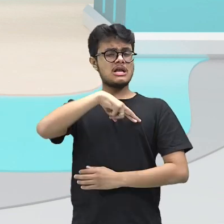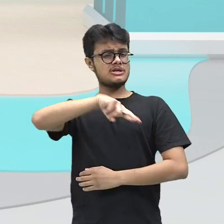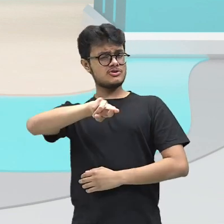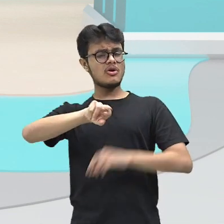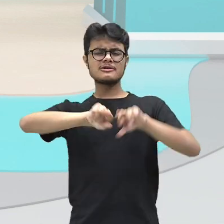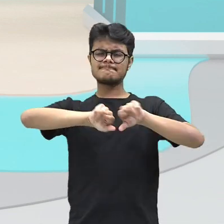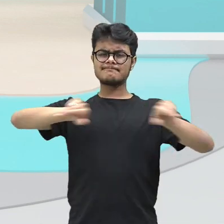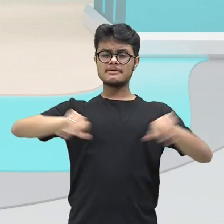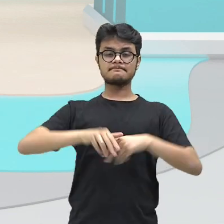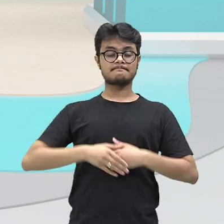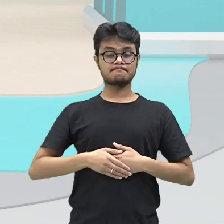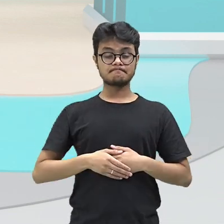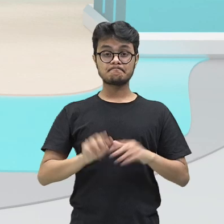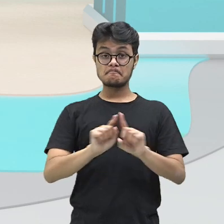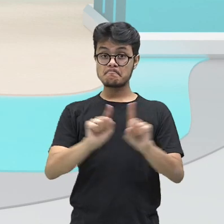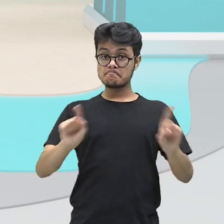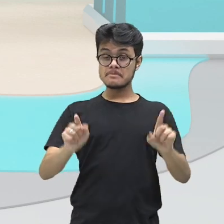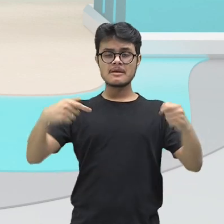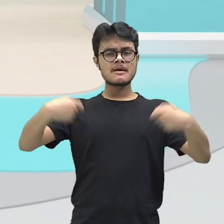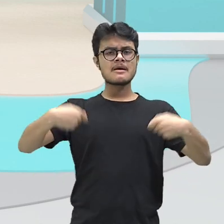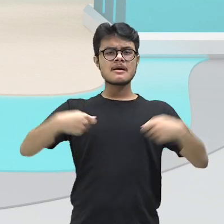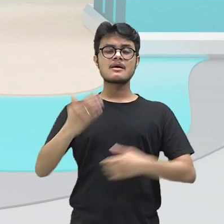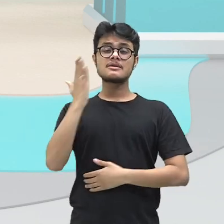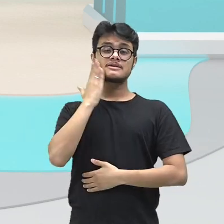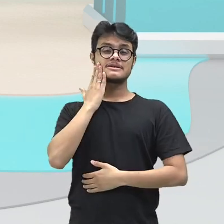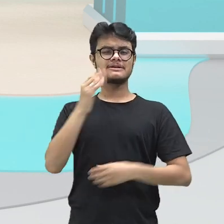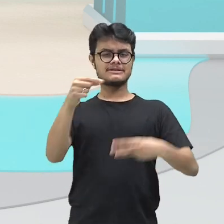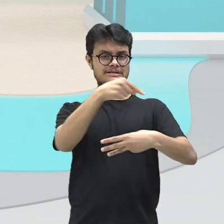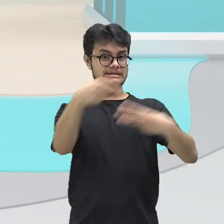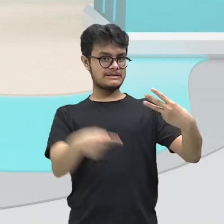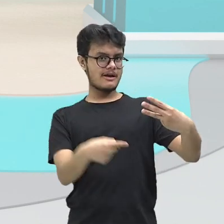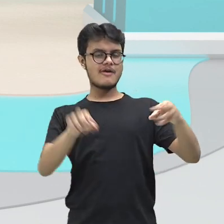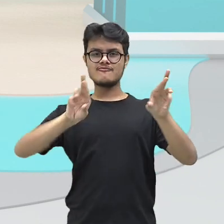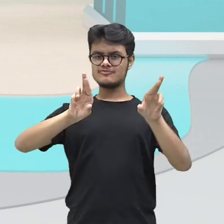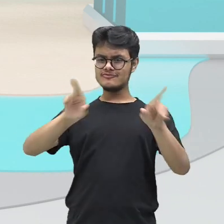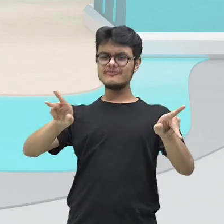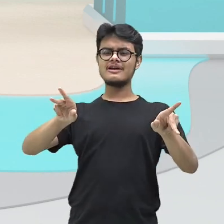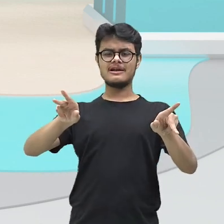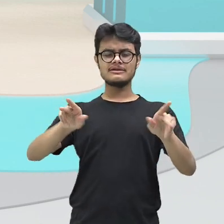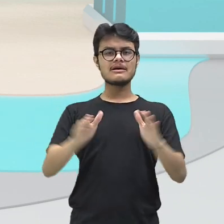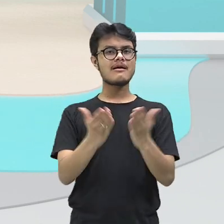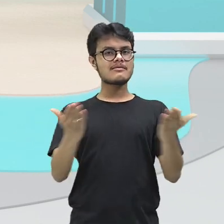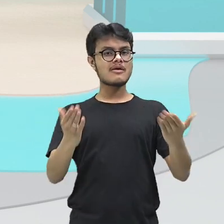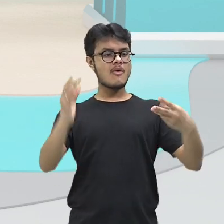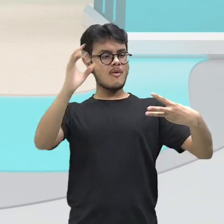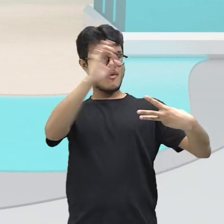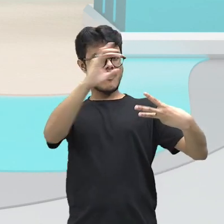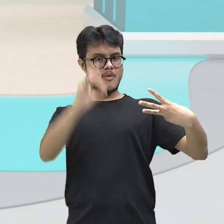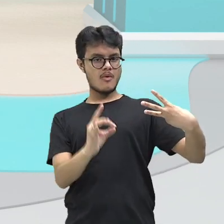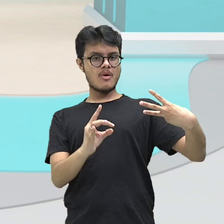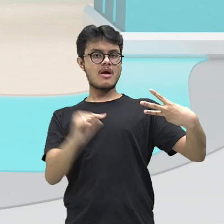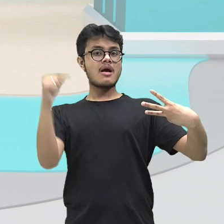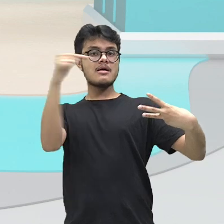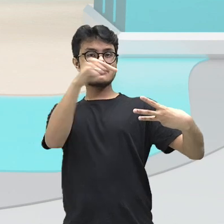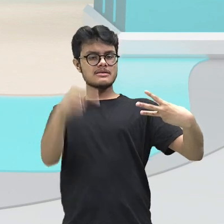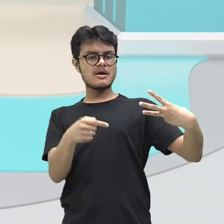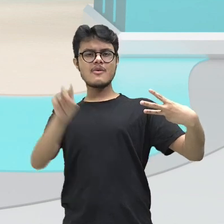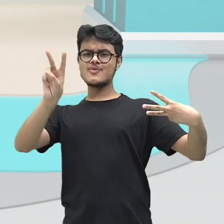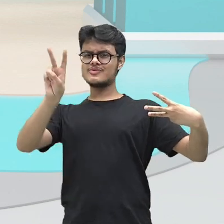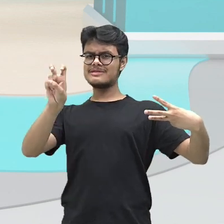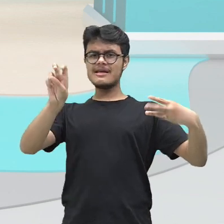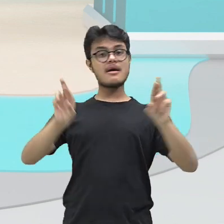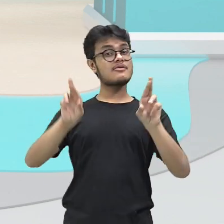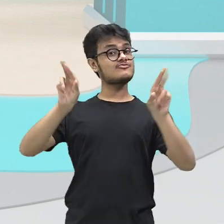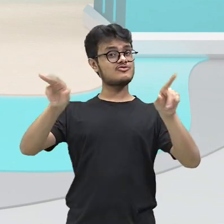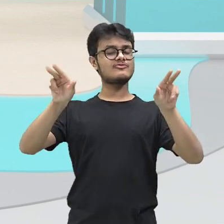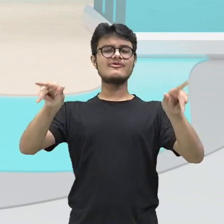retratos. Mas o que a gente precisa entender, a gente viu 3 obras diferentes, né? E cada uma ela vai ter um viés diferente, digamos assim, né?